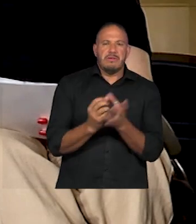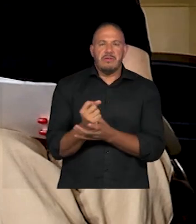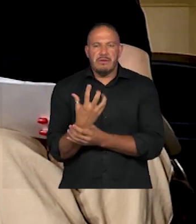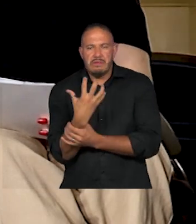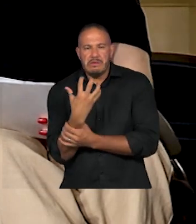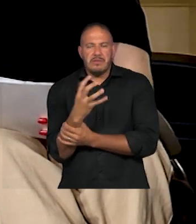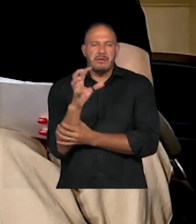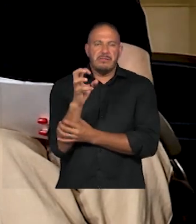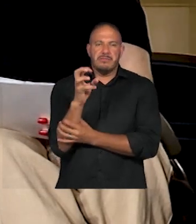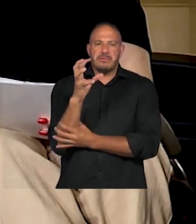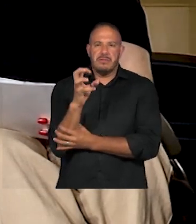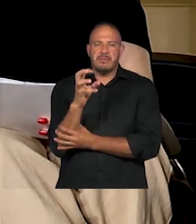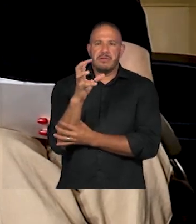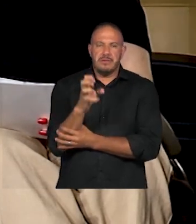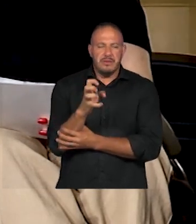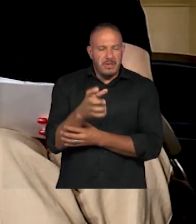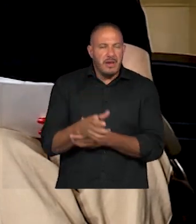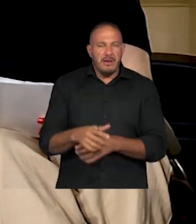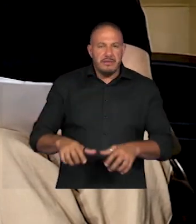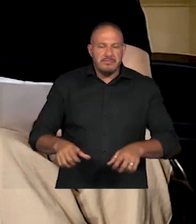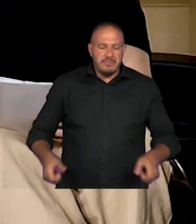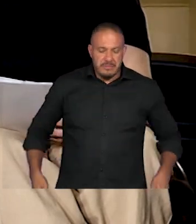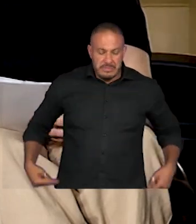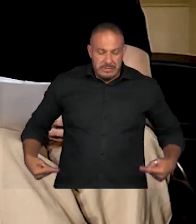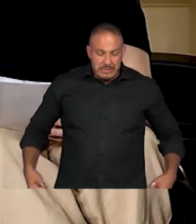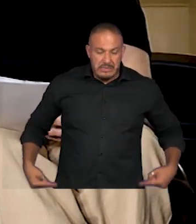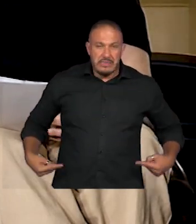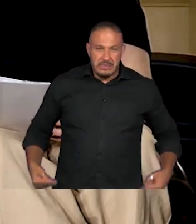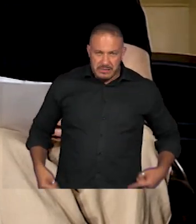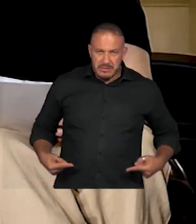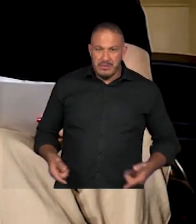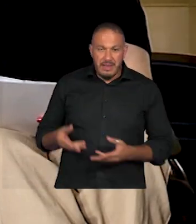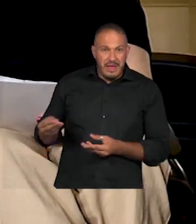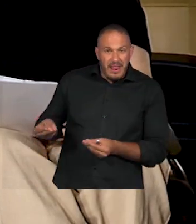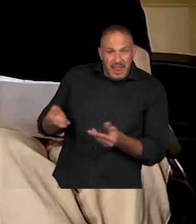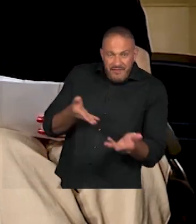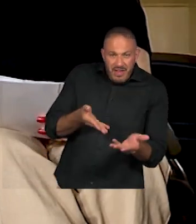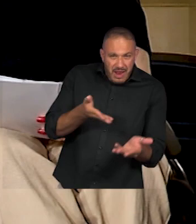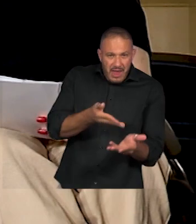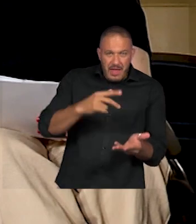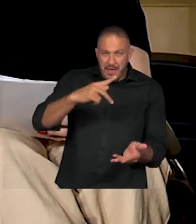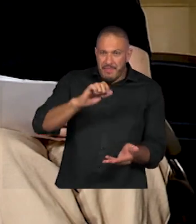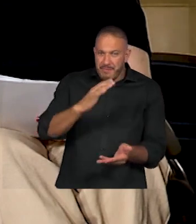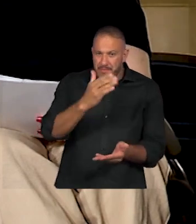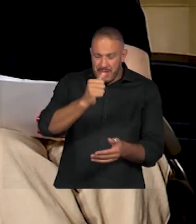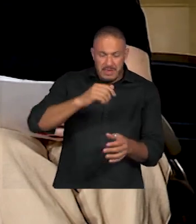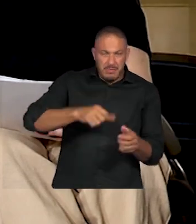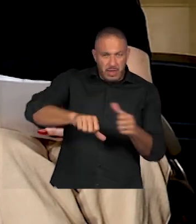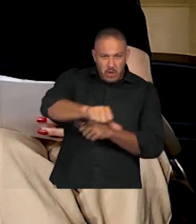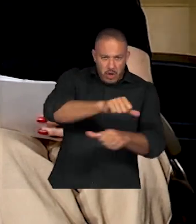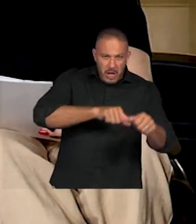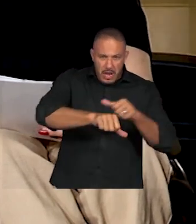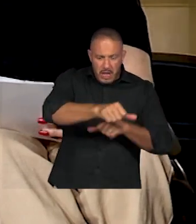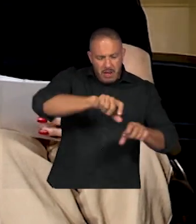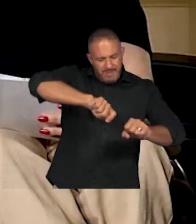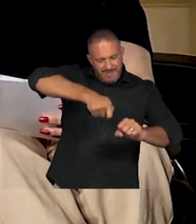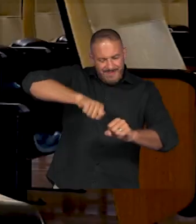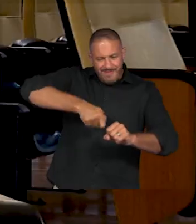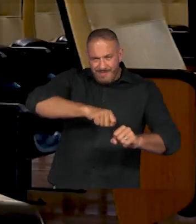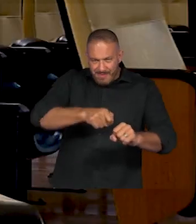existe centenas de cadeiras diferentes. Vocês reprogramam para levar a peça, para trocar a peça adquirida do